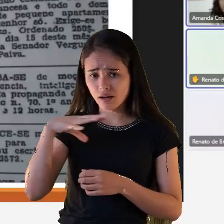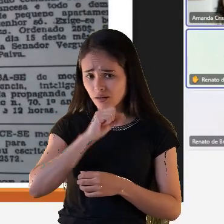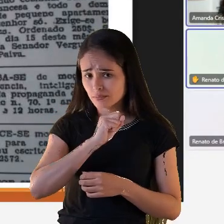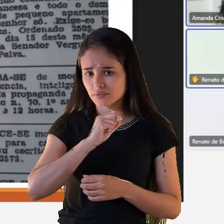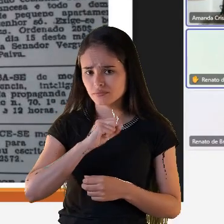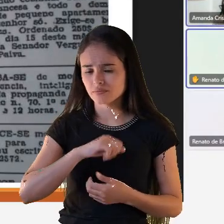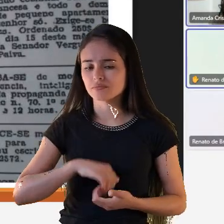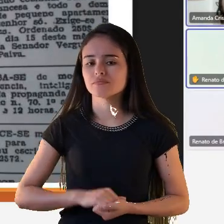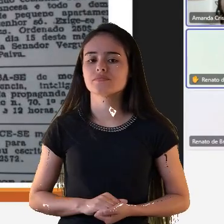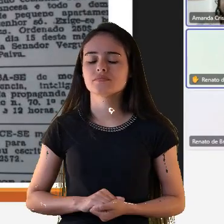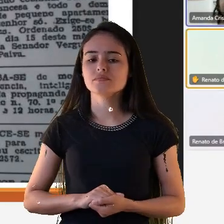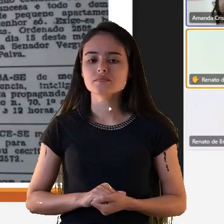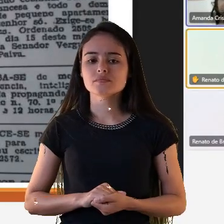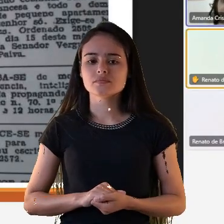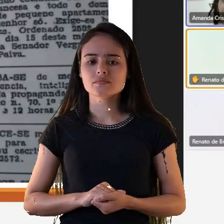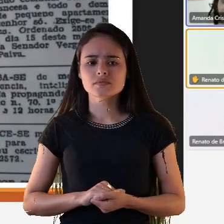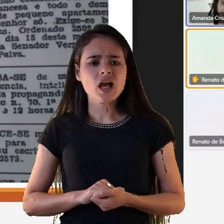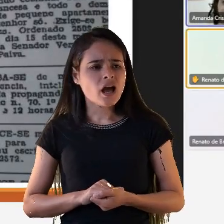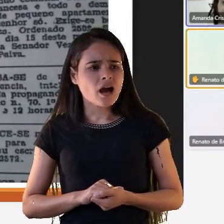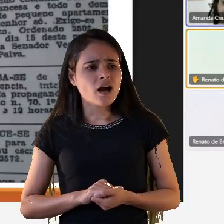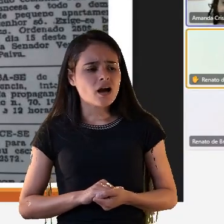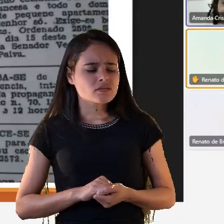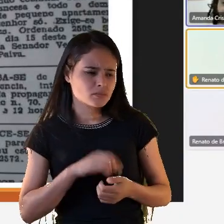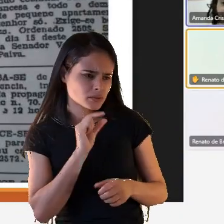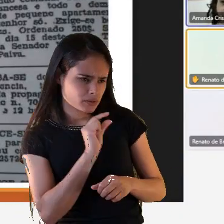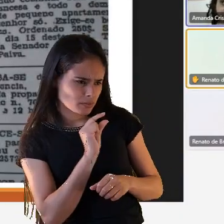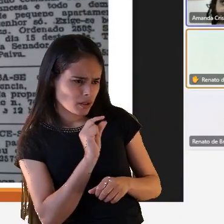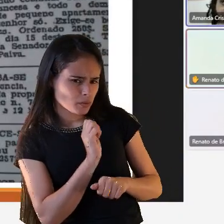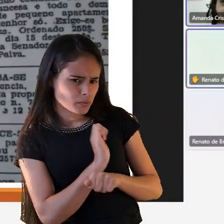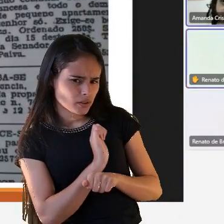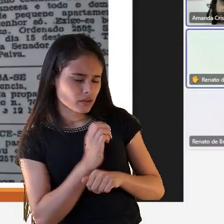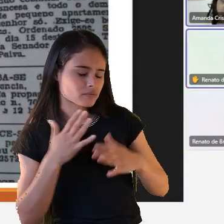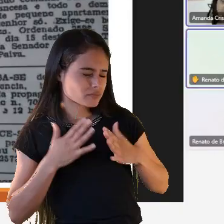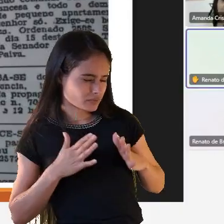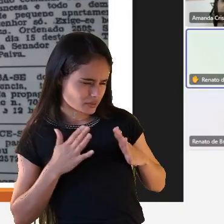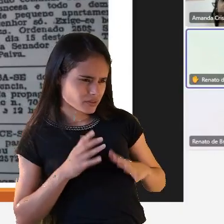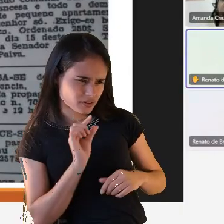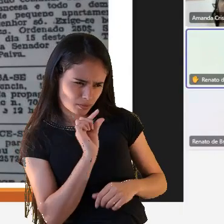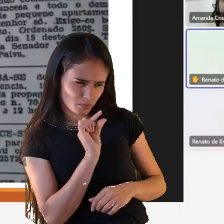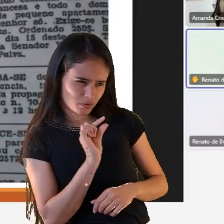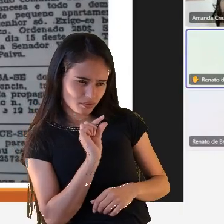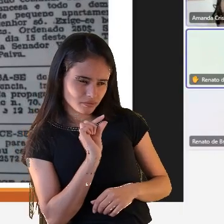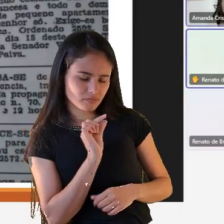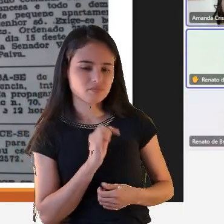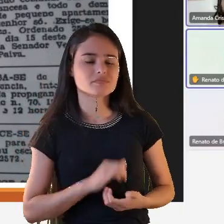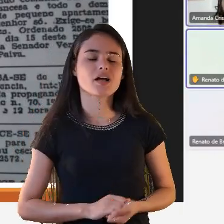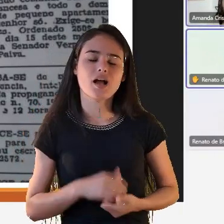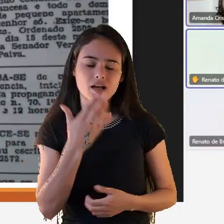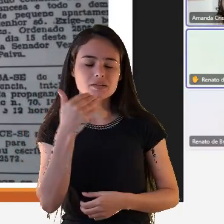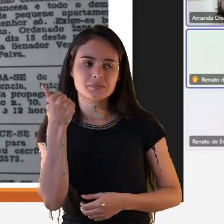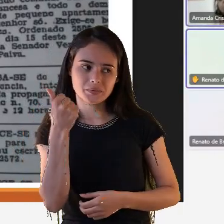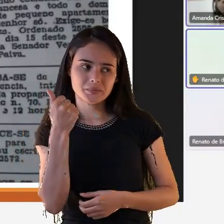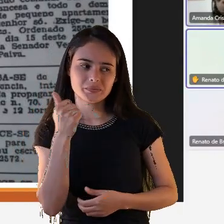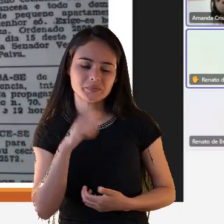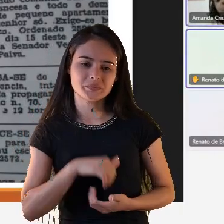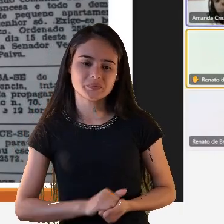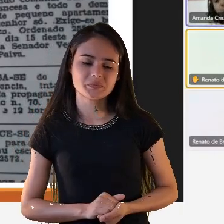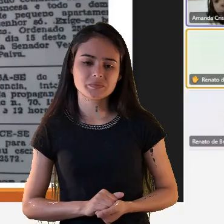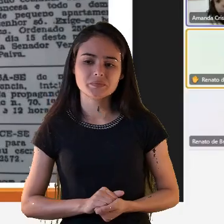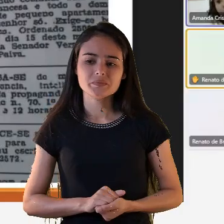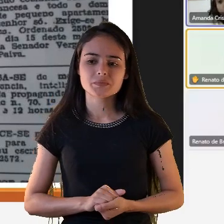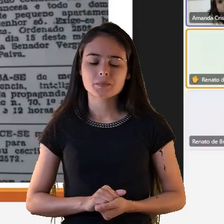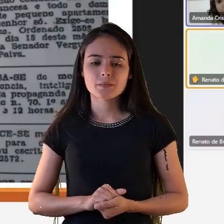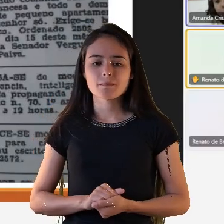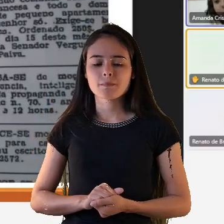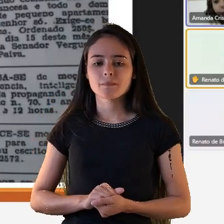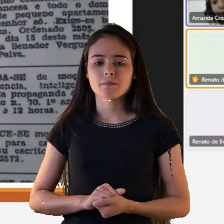então será que a gente já não pode fazer o intervalo agora? Seria uma boa, seria assim. Melhor. Então, vamos